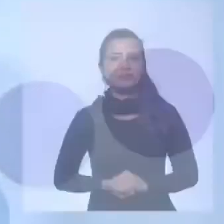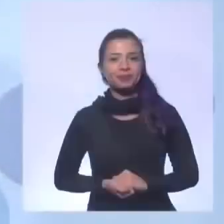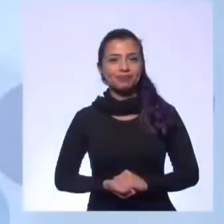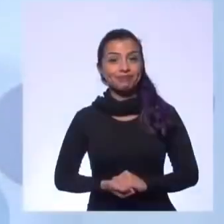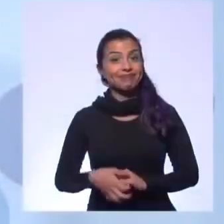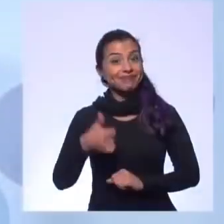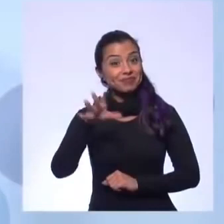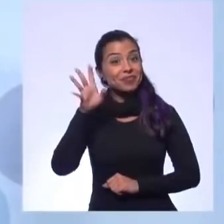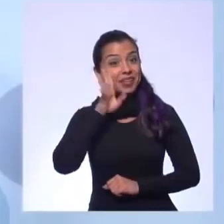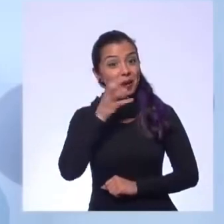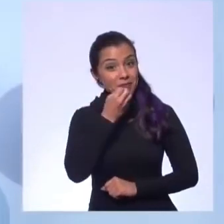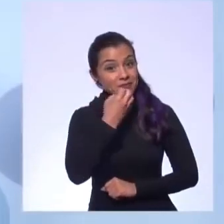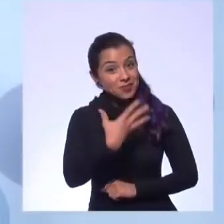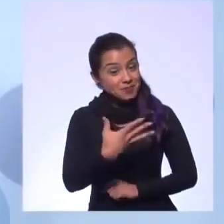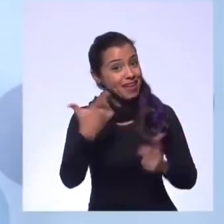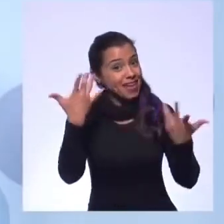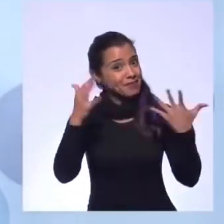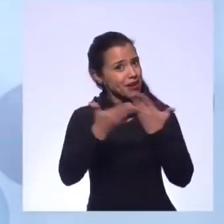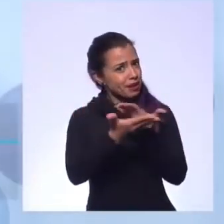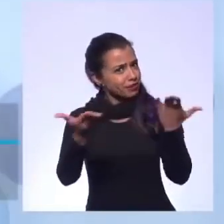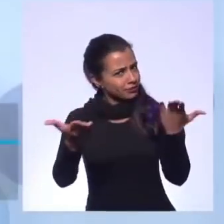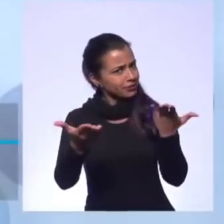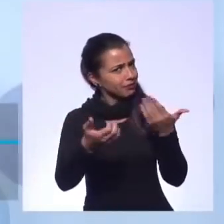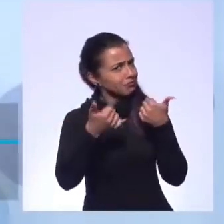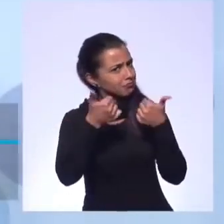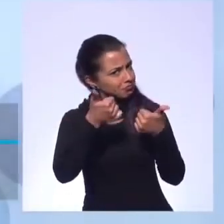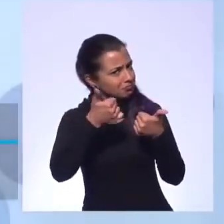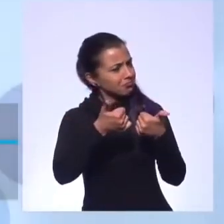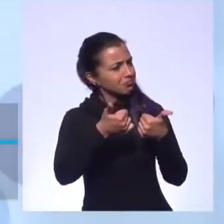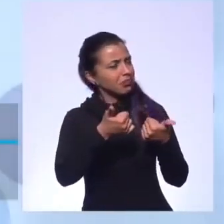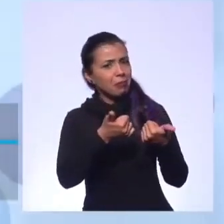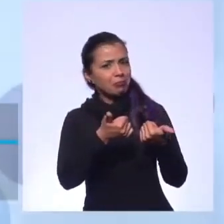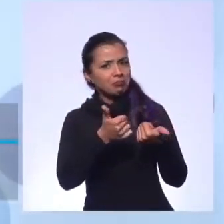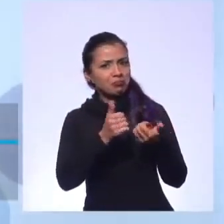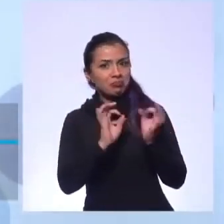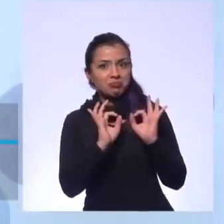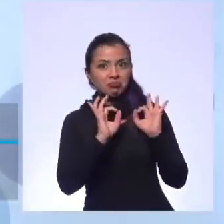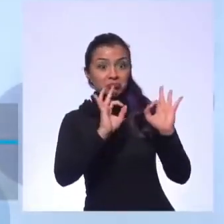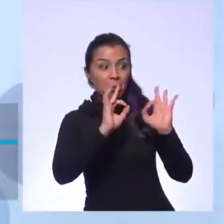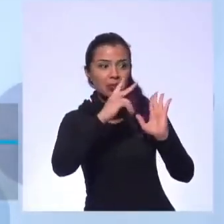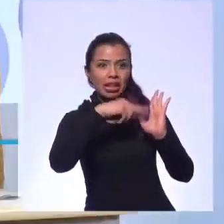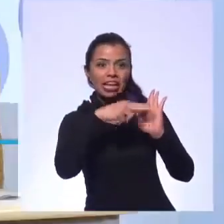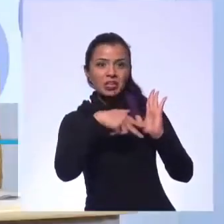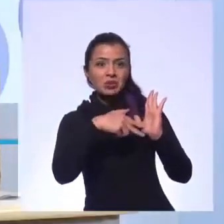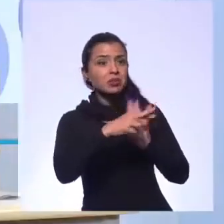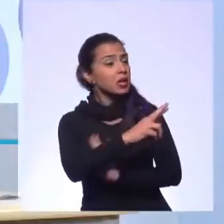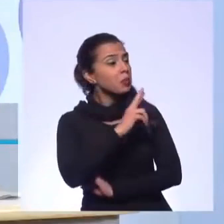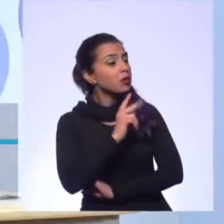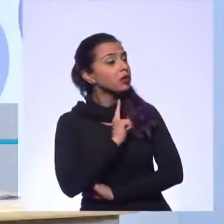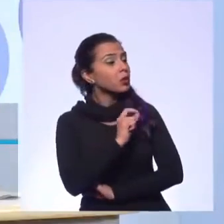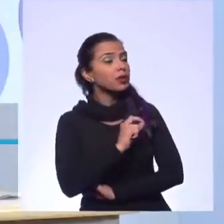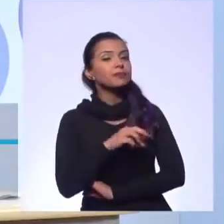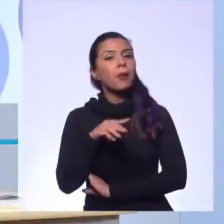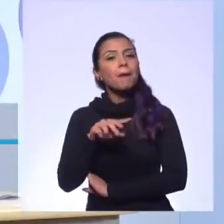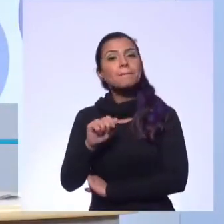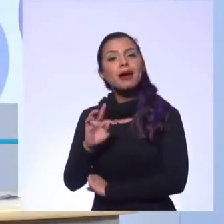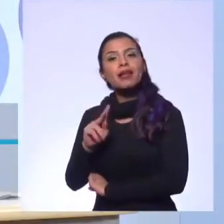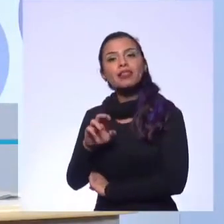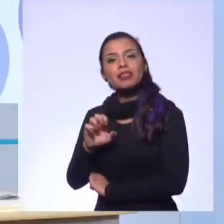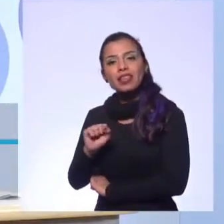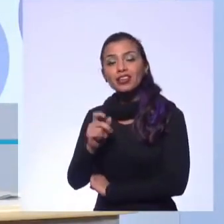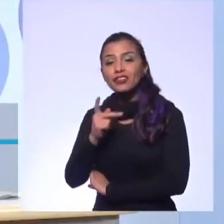Very nice, muito bem. Parabéns aí, vocês estão craques na leitura. Professor Antônio, aqui nós temos aí de resposta. O Matheus respondeu